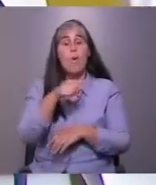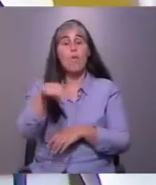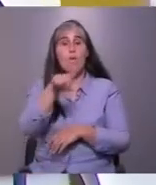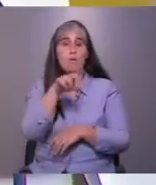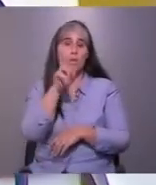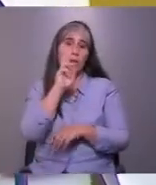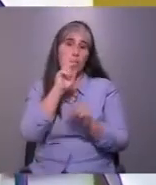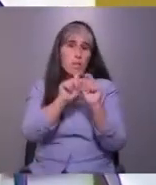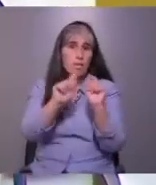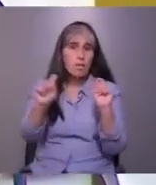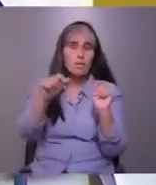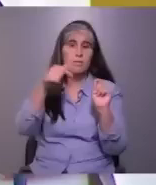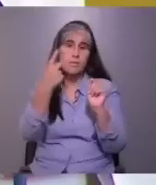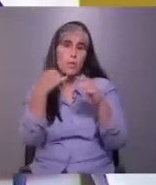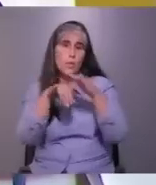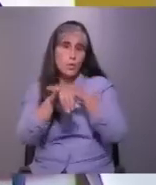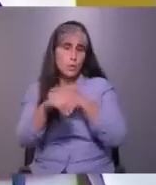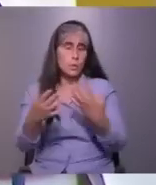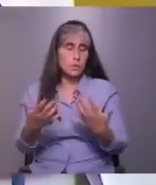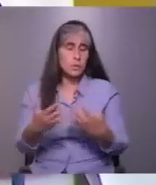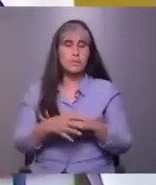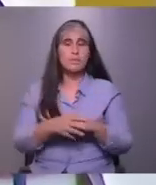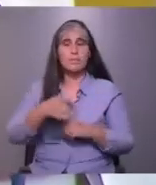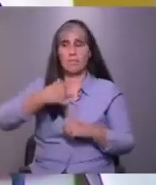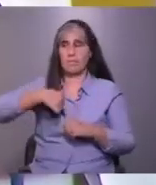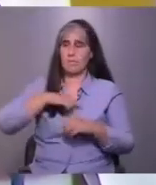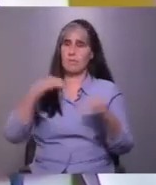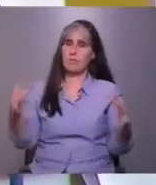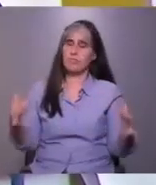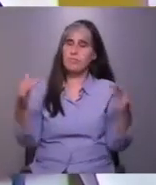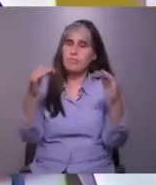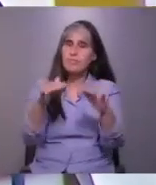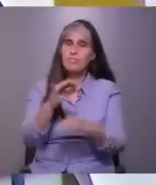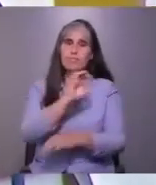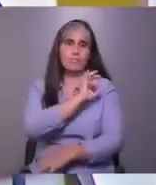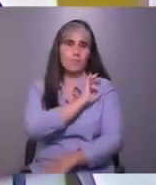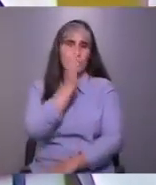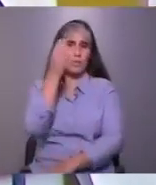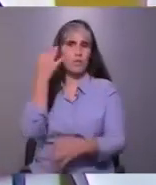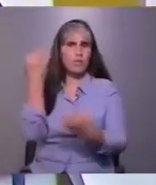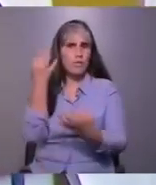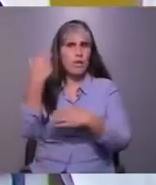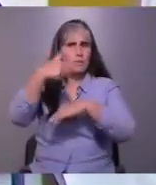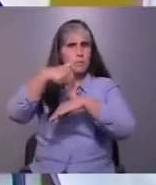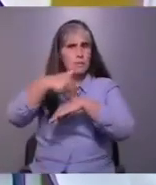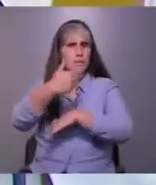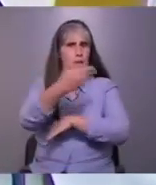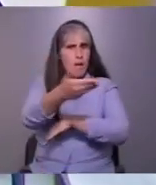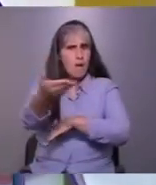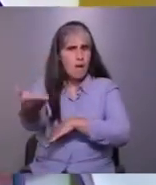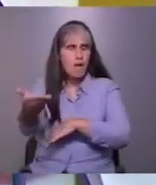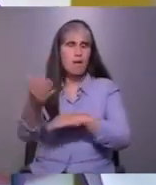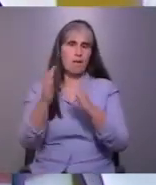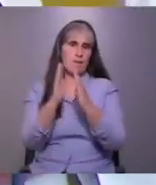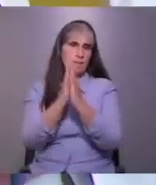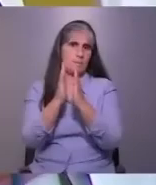transmissão desta celebração, reunimos-nos para este encontro com o Senhor que se faz presente para nós na celebração